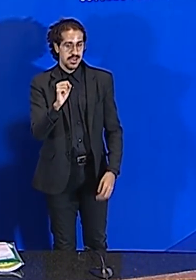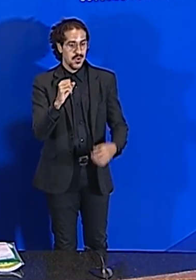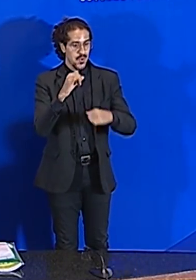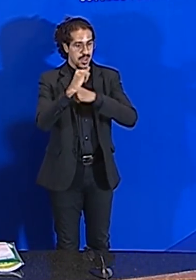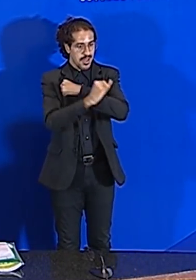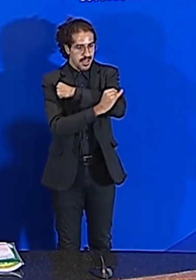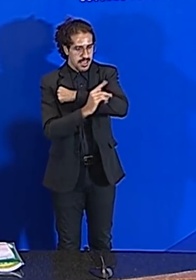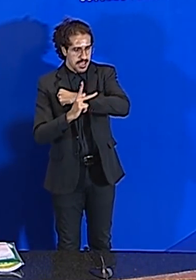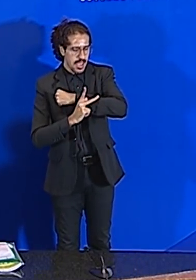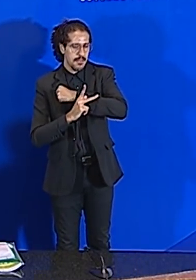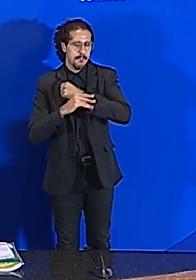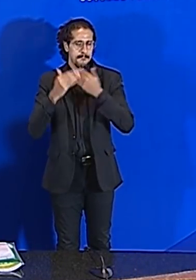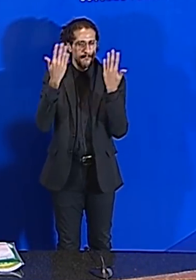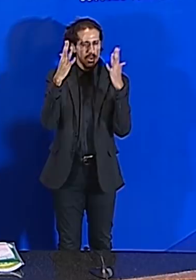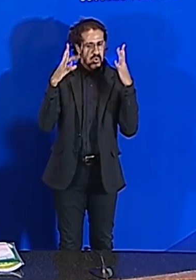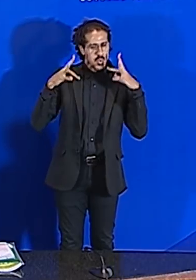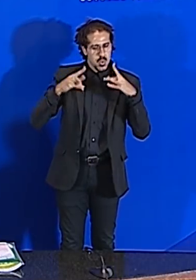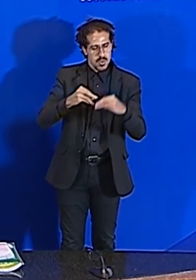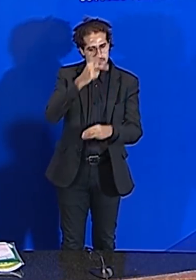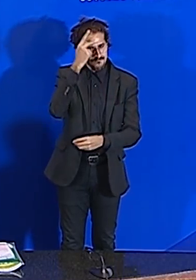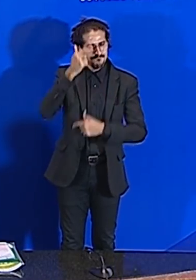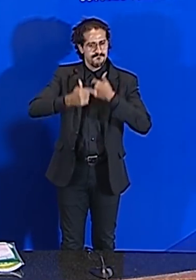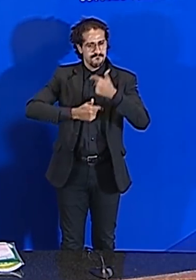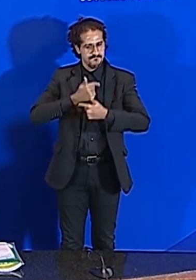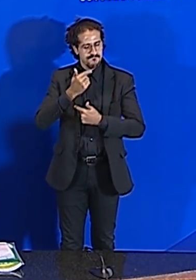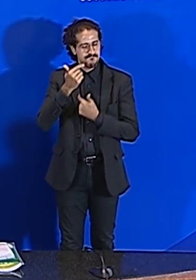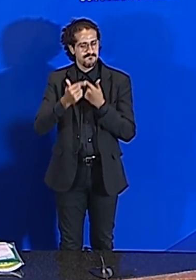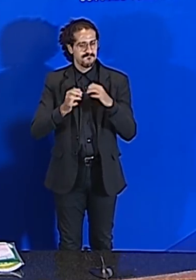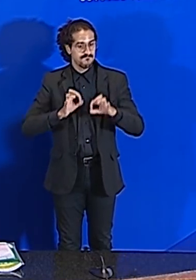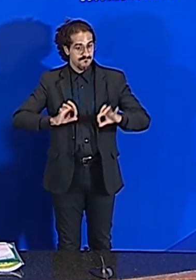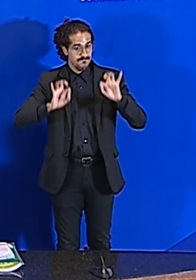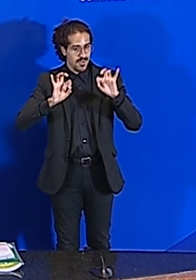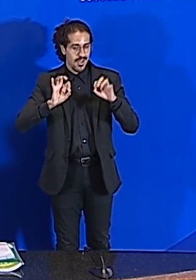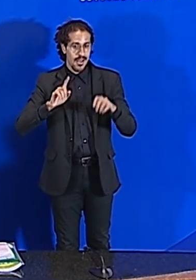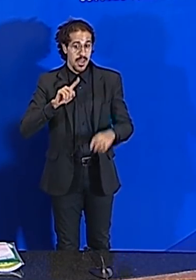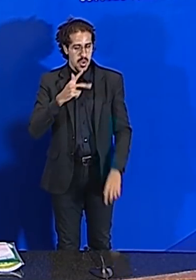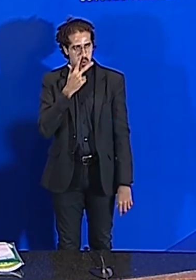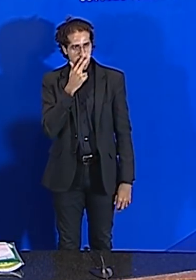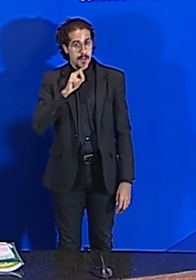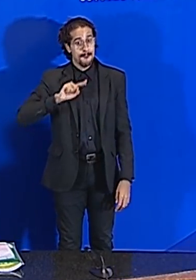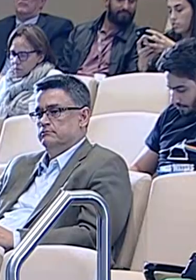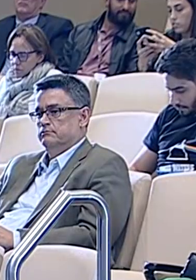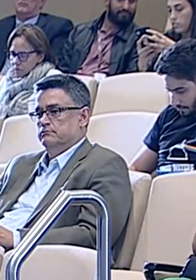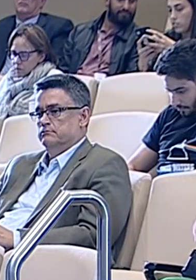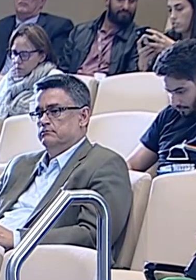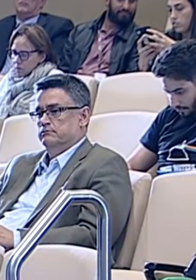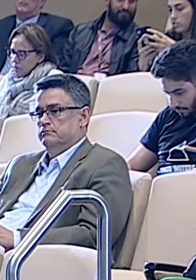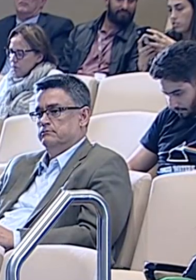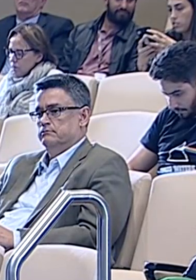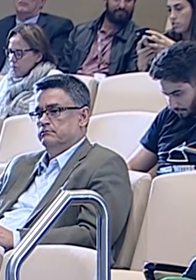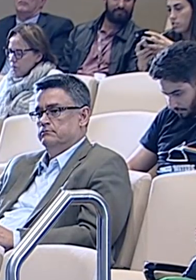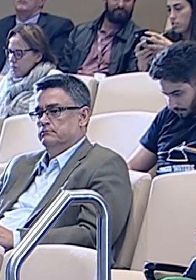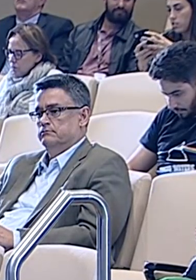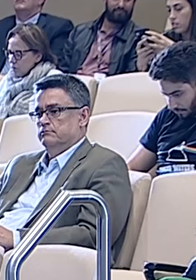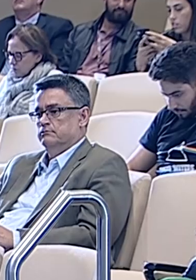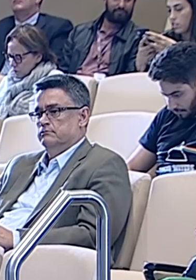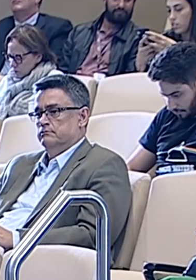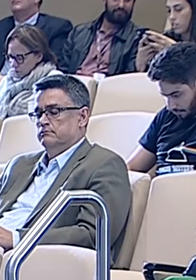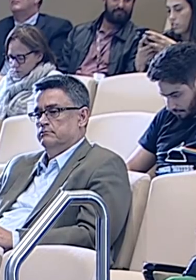todos envolvidos, fizeram um ótimo trabalho, e eu acho que é o primeiro Enem do novo ciclo, né? Um Enem que busca o